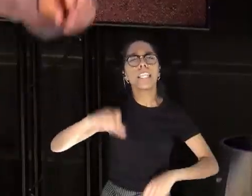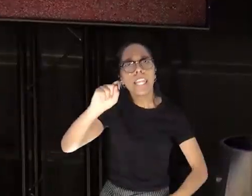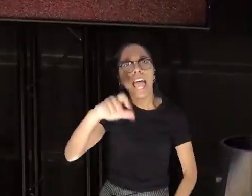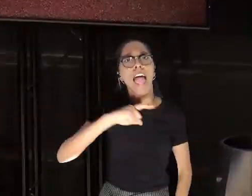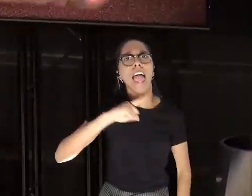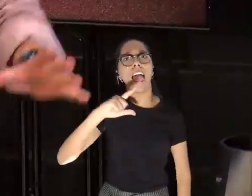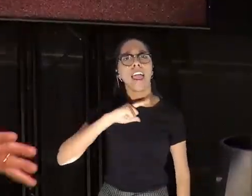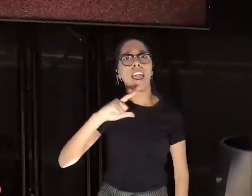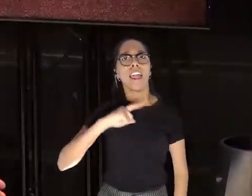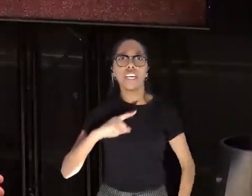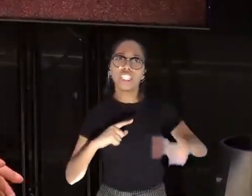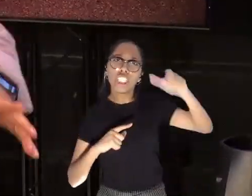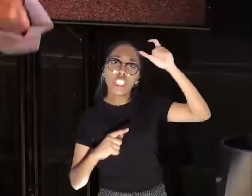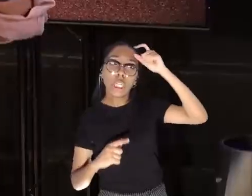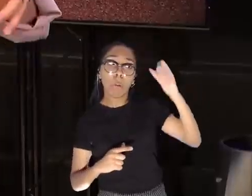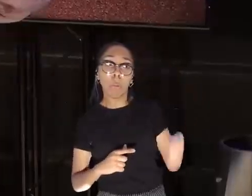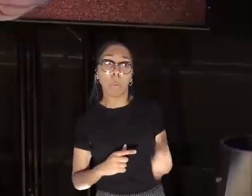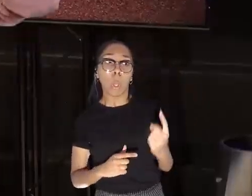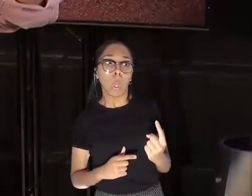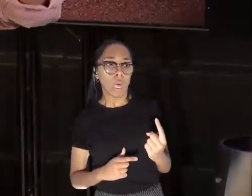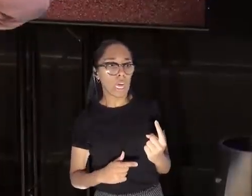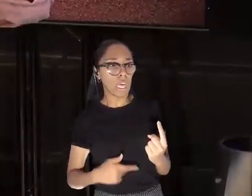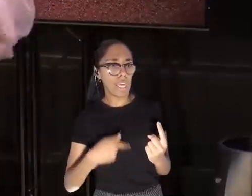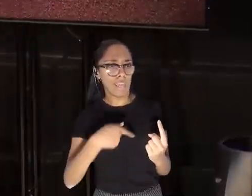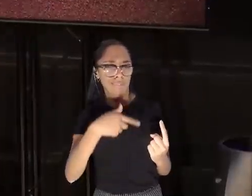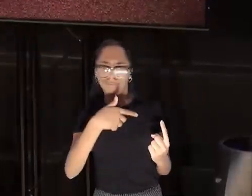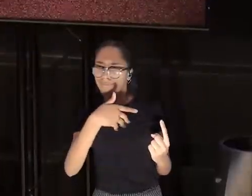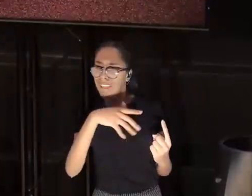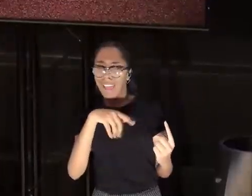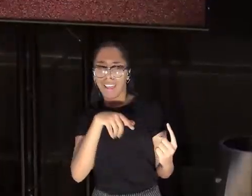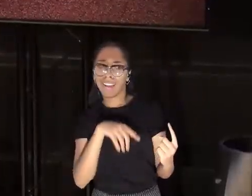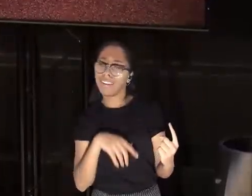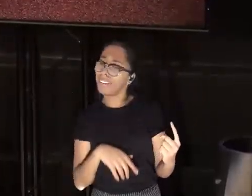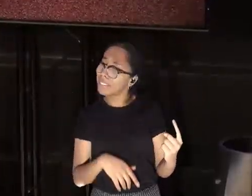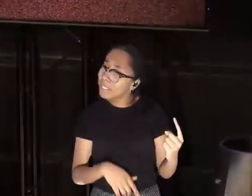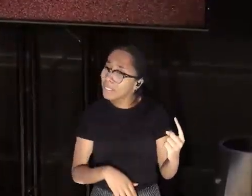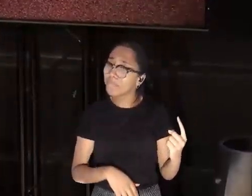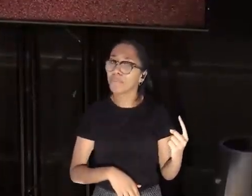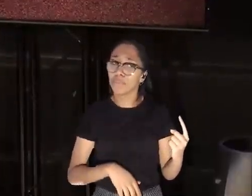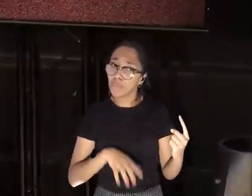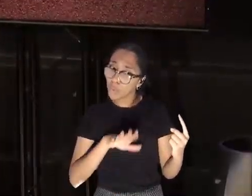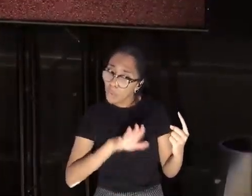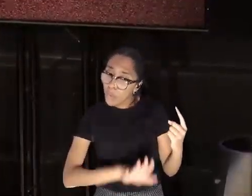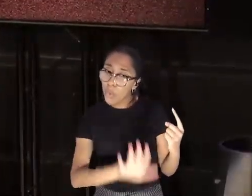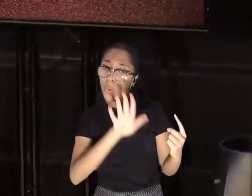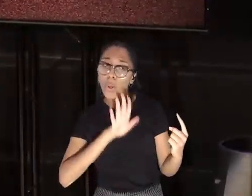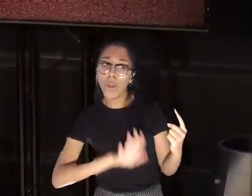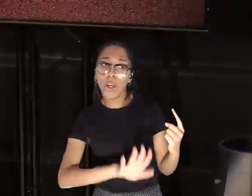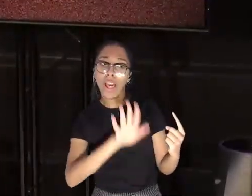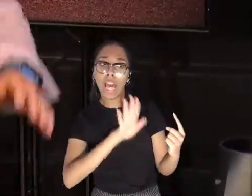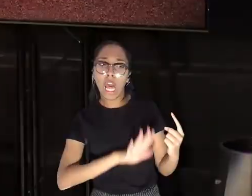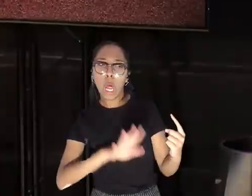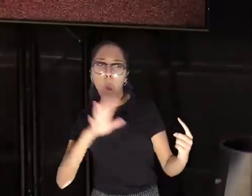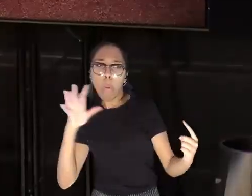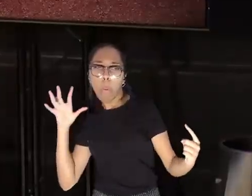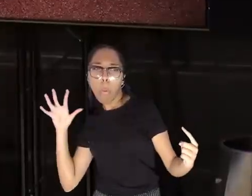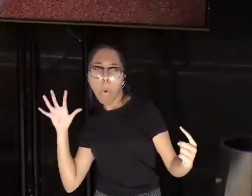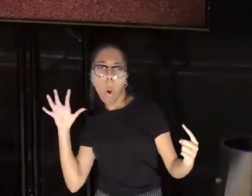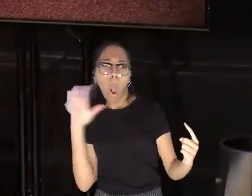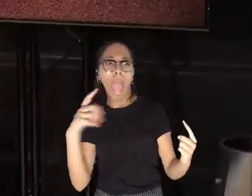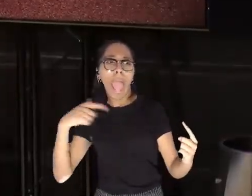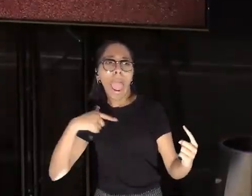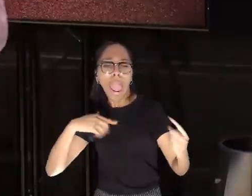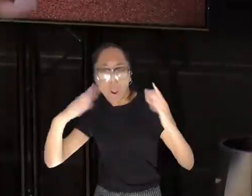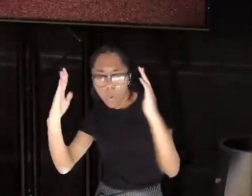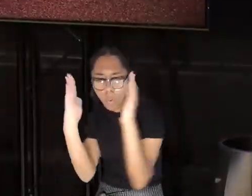e se o diabo aparecer, ele é um baita de um corajoso, porque ele vai tomar chumbo grosso. Porque eu vou levantar as